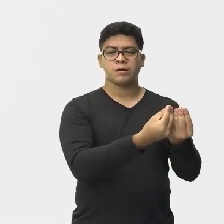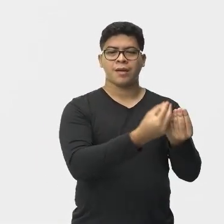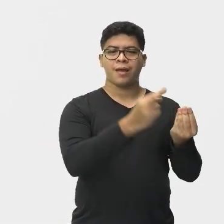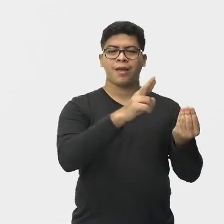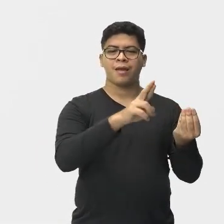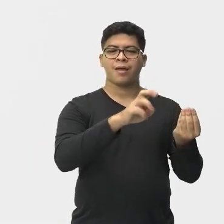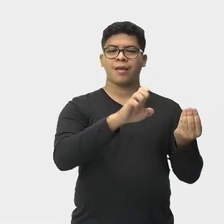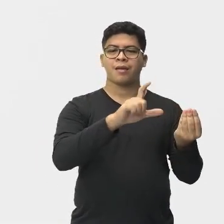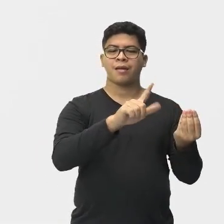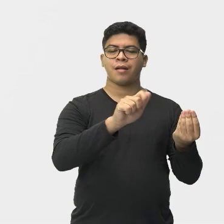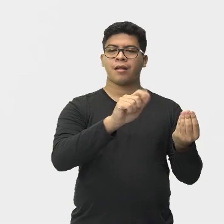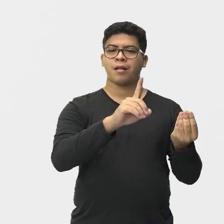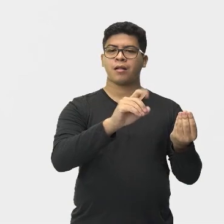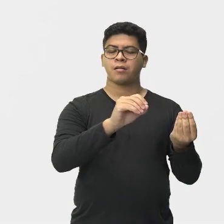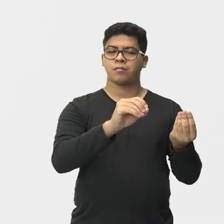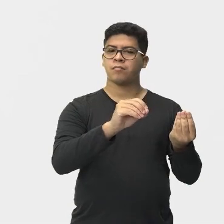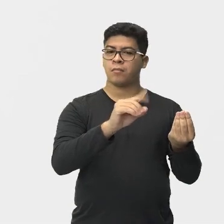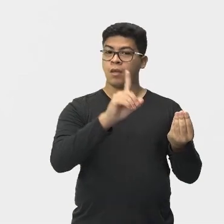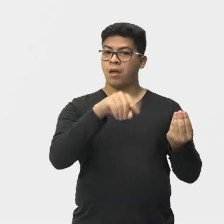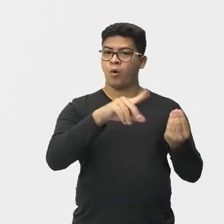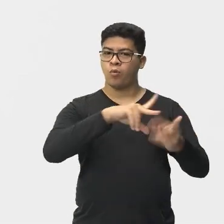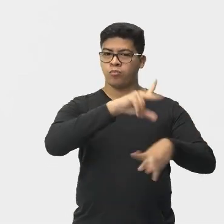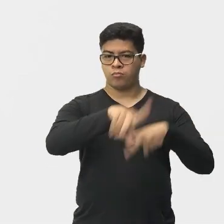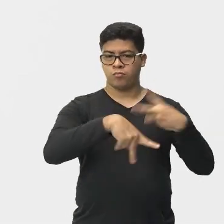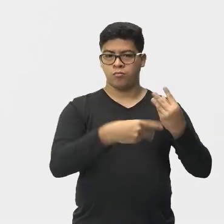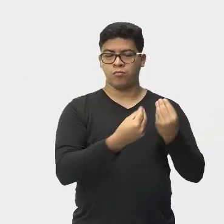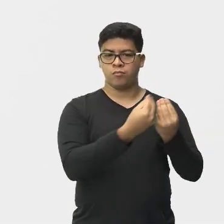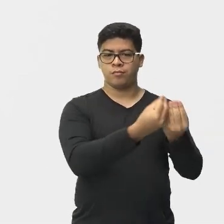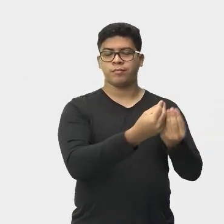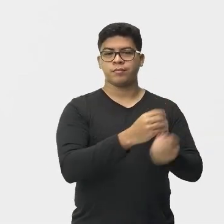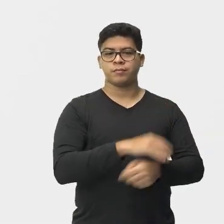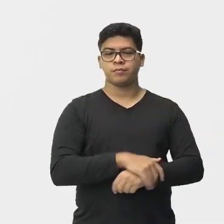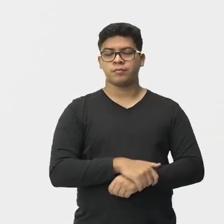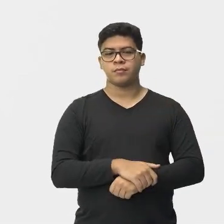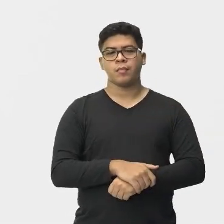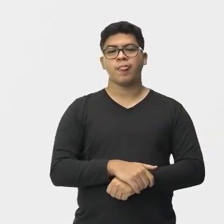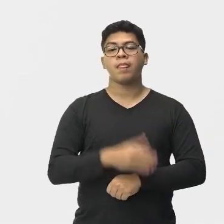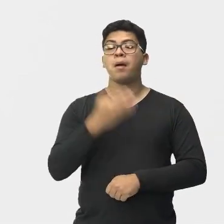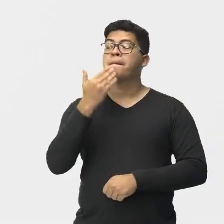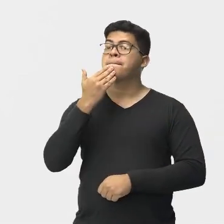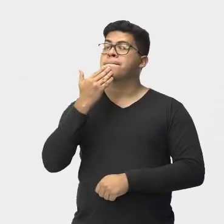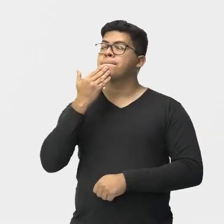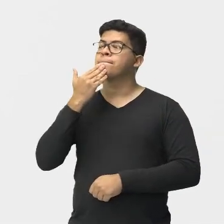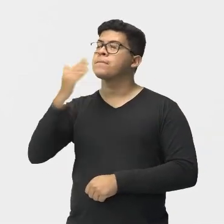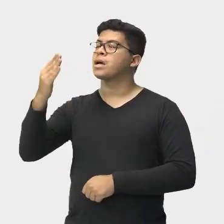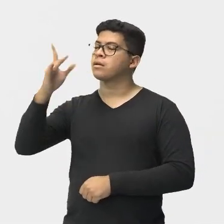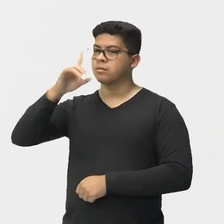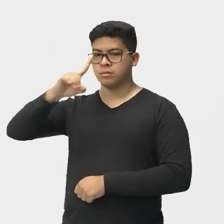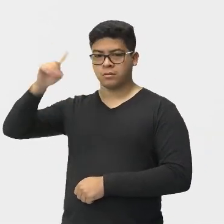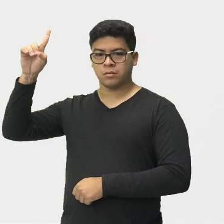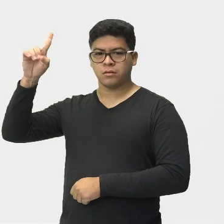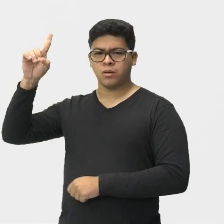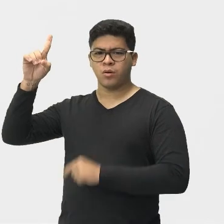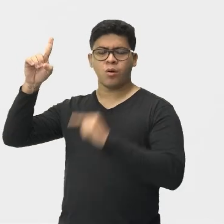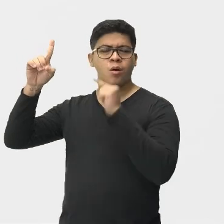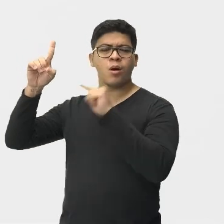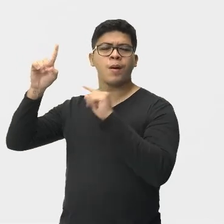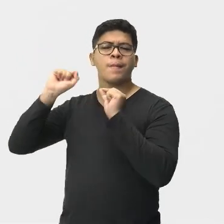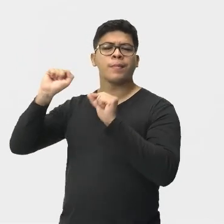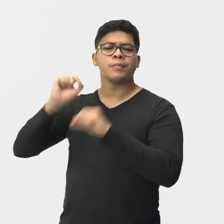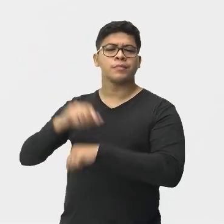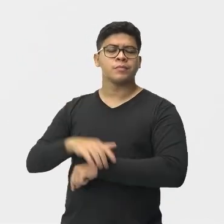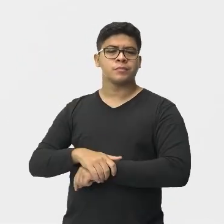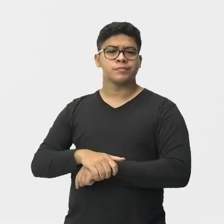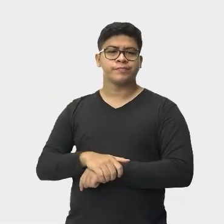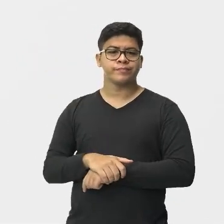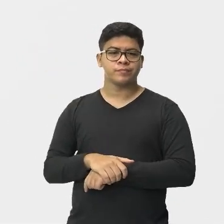Deus muitas bendiciones. Então, eu estou dizendo, eu peço, né? Peço a Deus. Então, eu peço a quem?